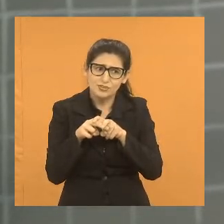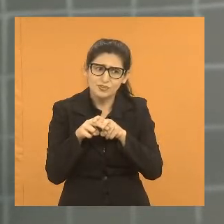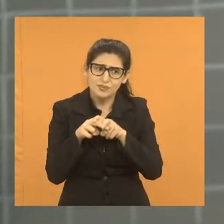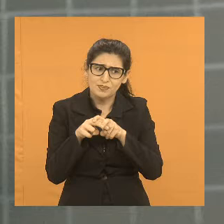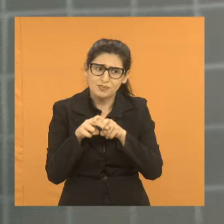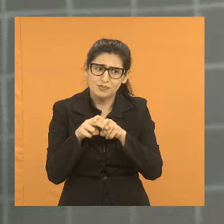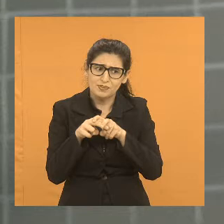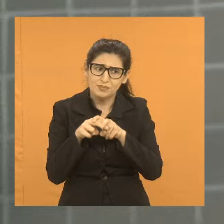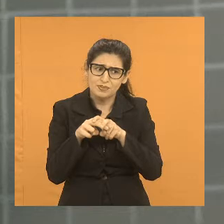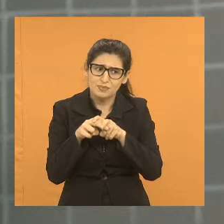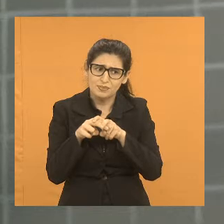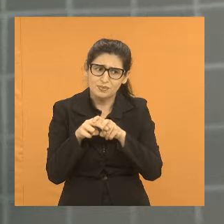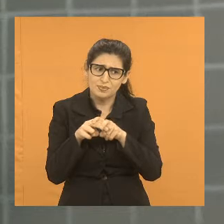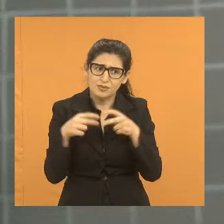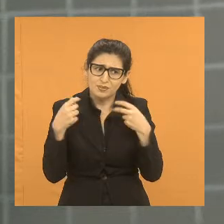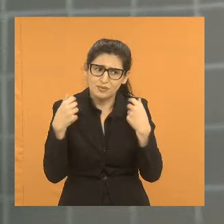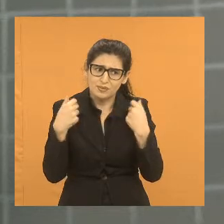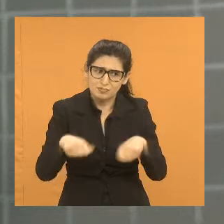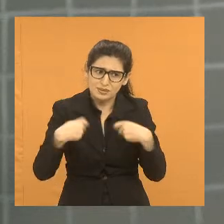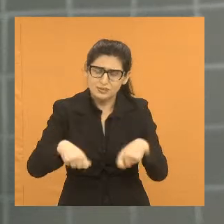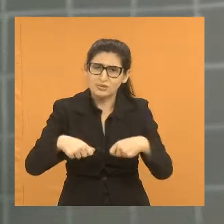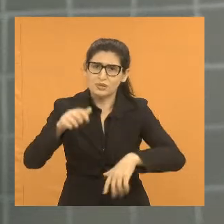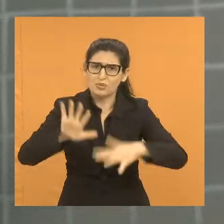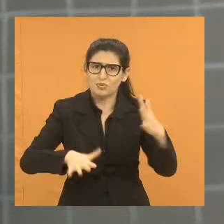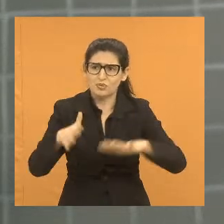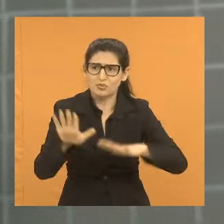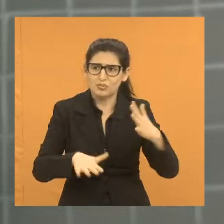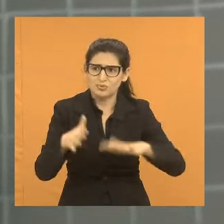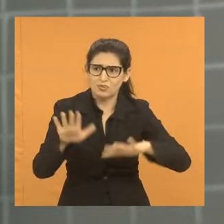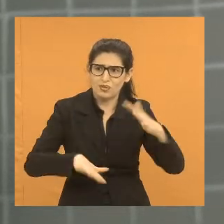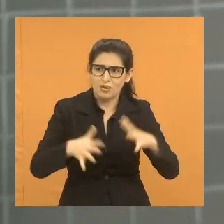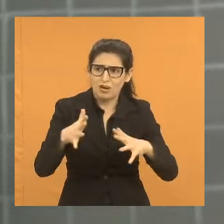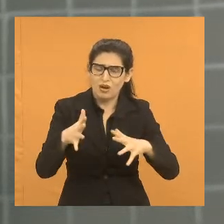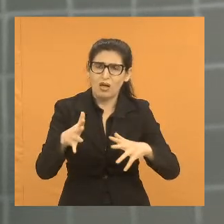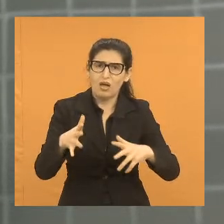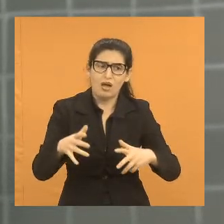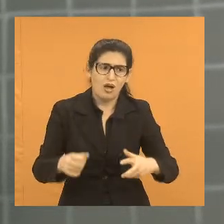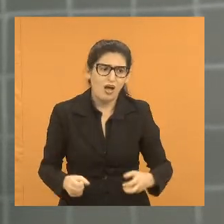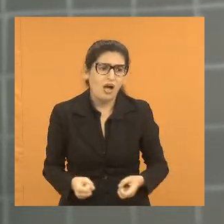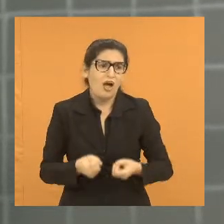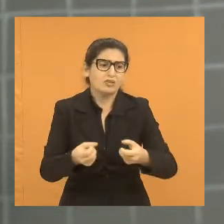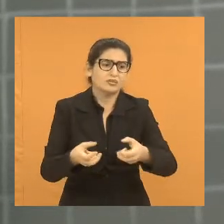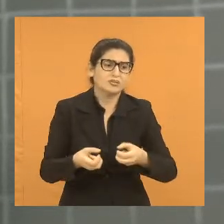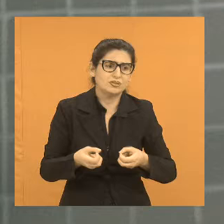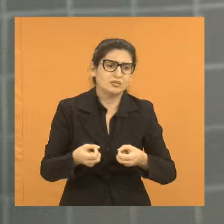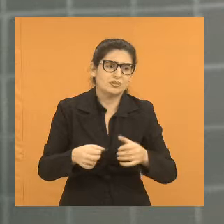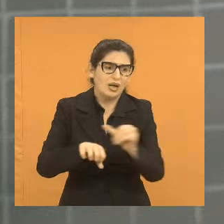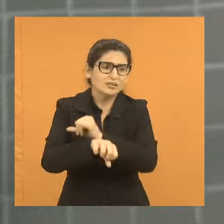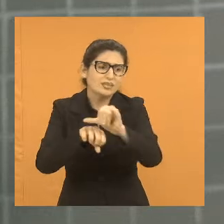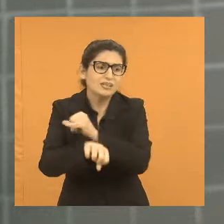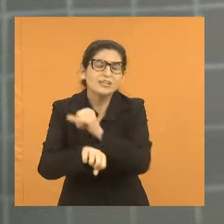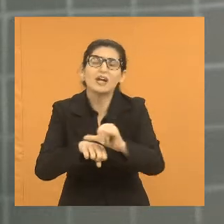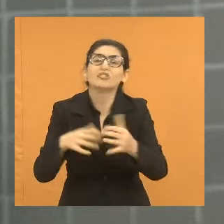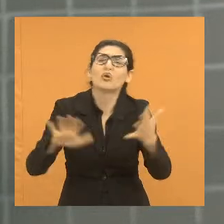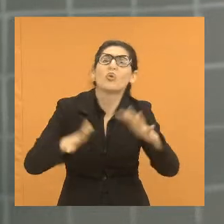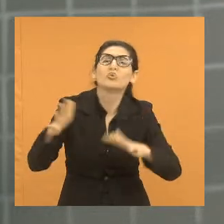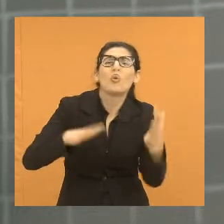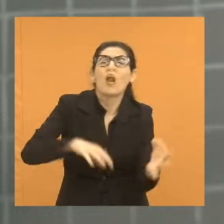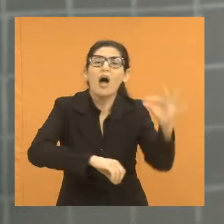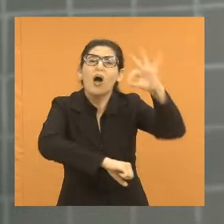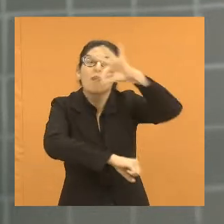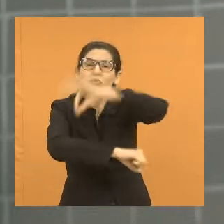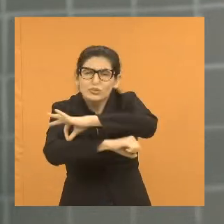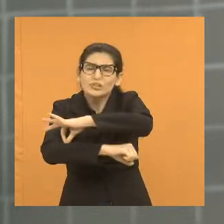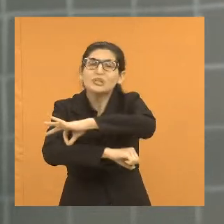em razão da necessidade de se controlar a distribuição do vírus da febre amarela, a estratégia de controle do mosquito